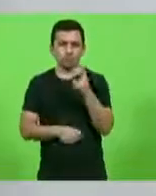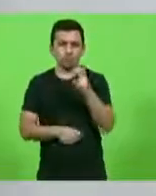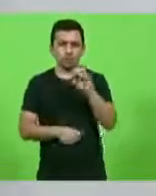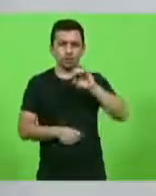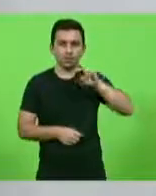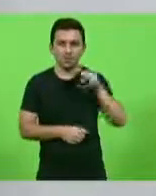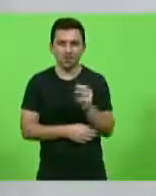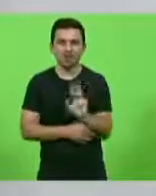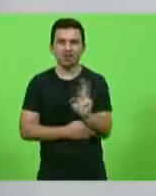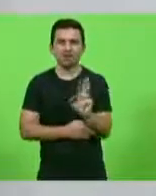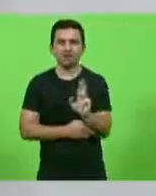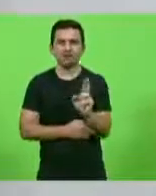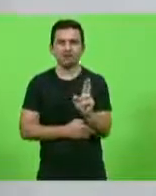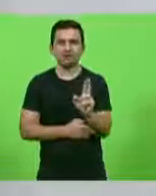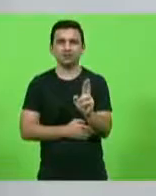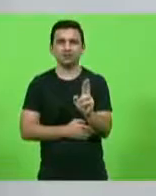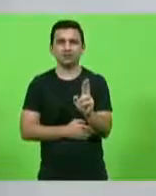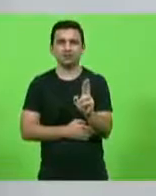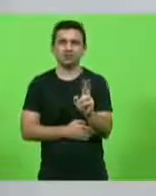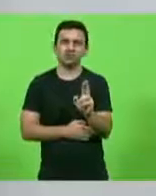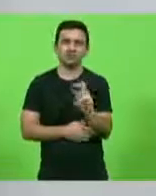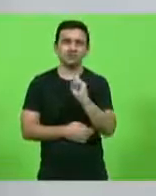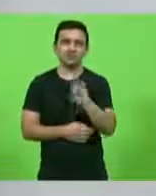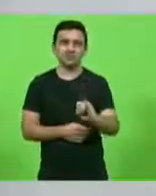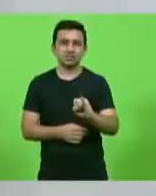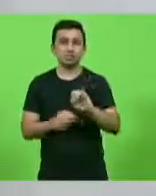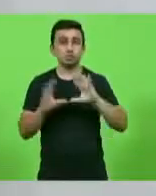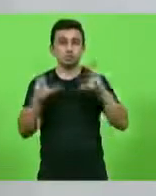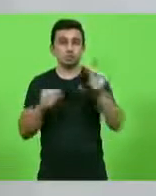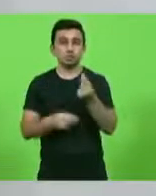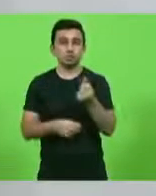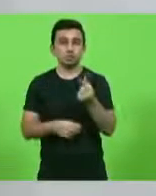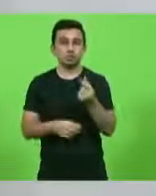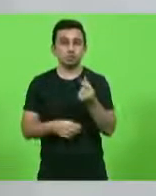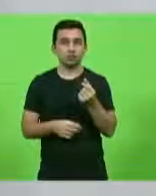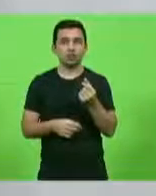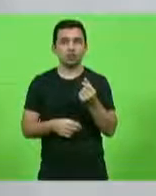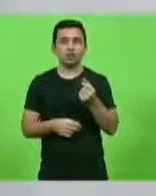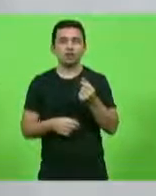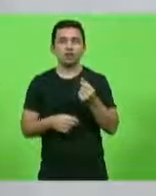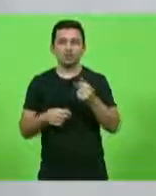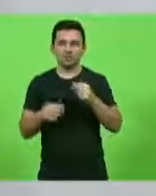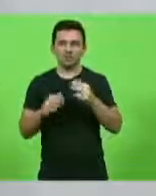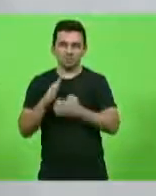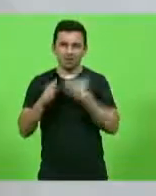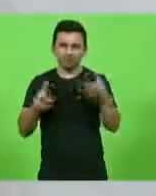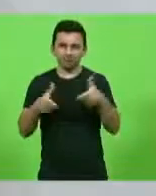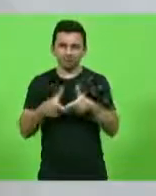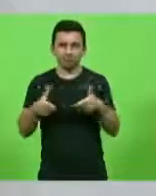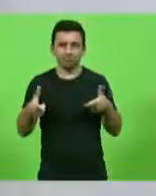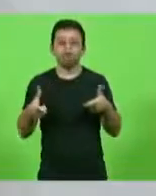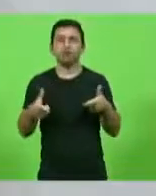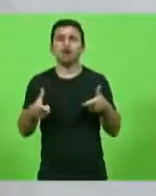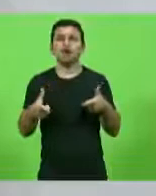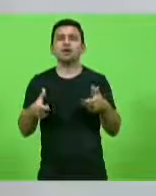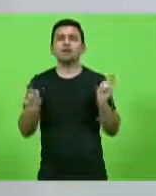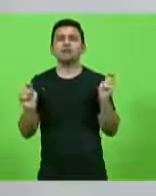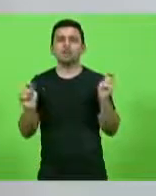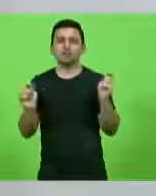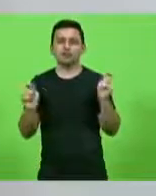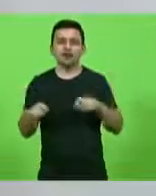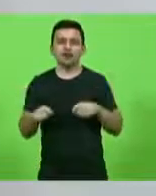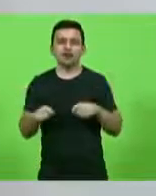milhões de reais, serão, se fosse todo esse recurso para micro e pequenas empresas, seriam